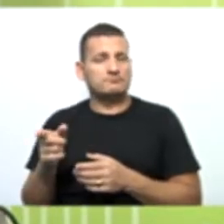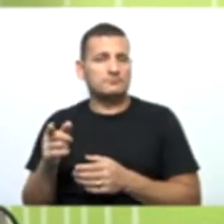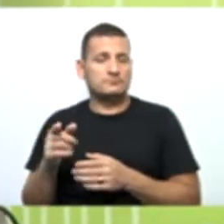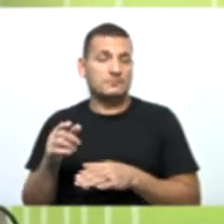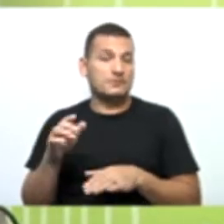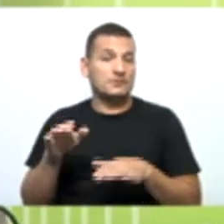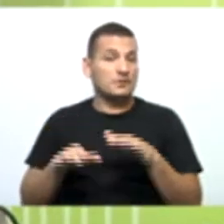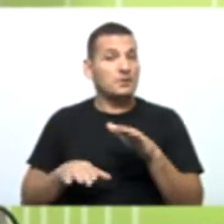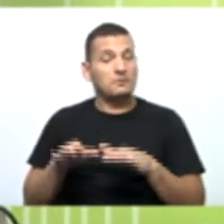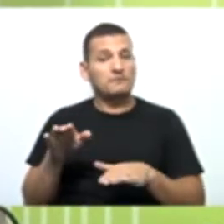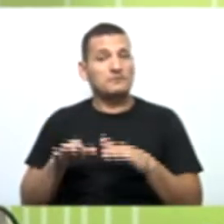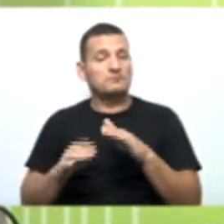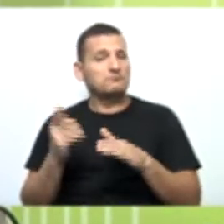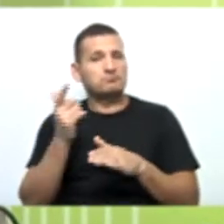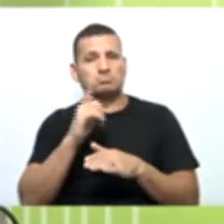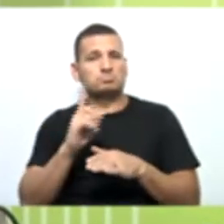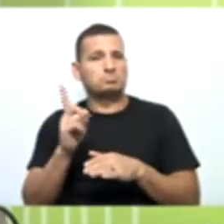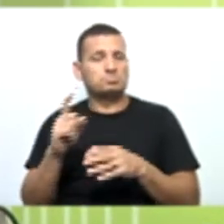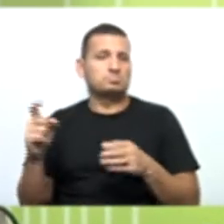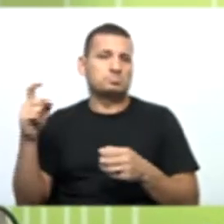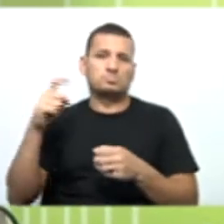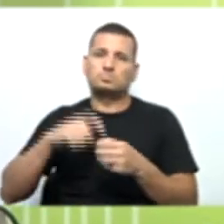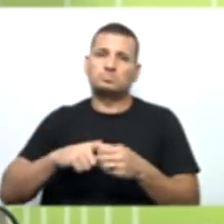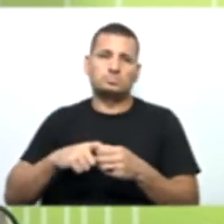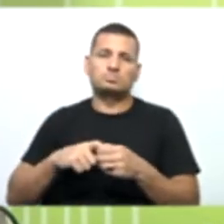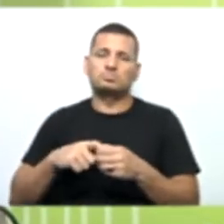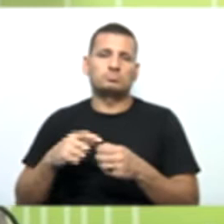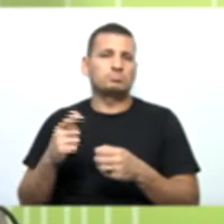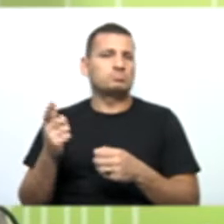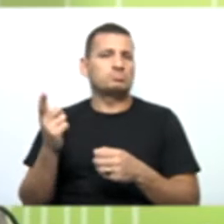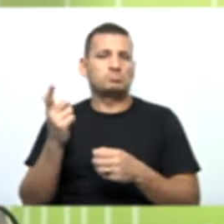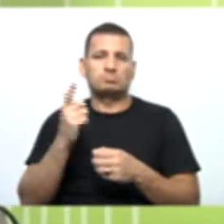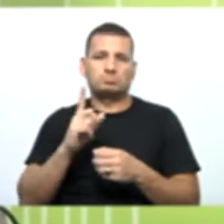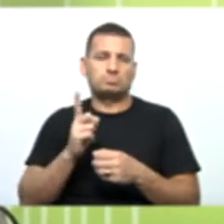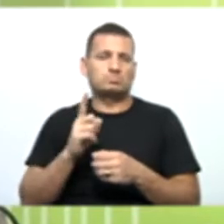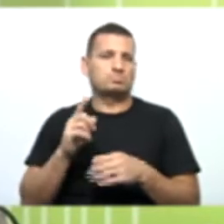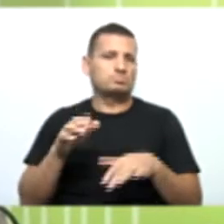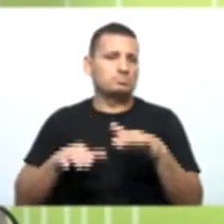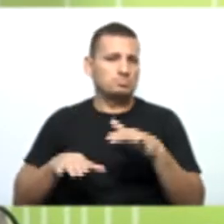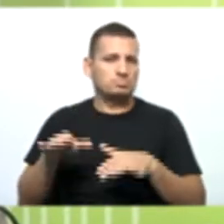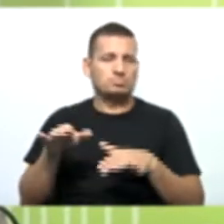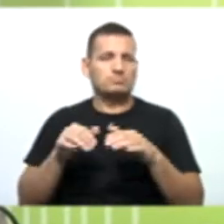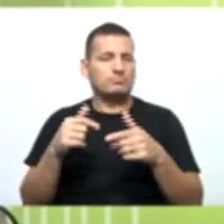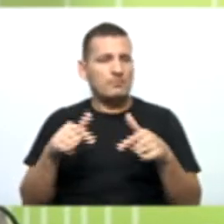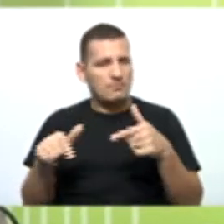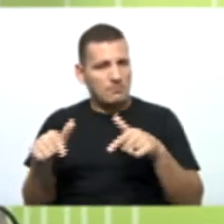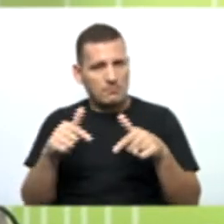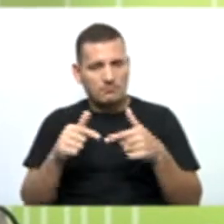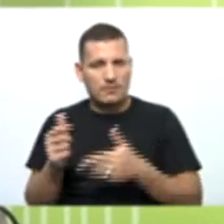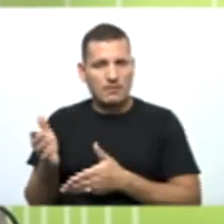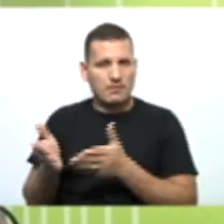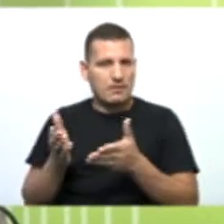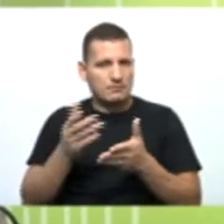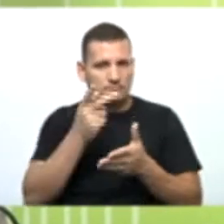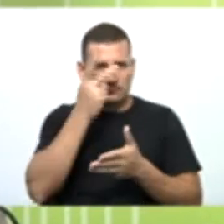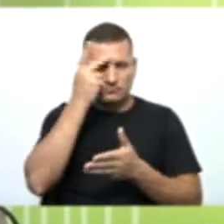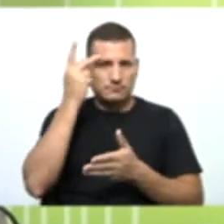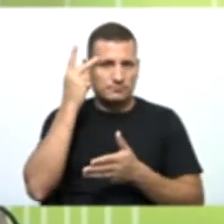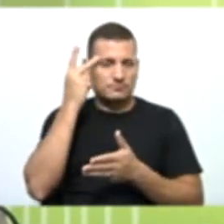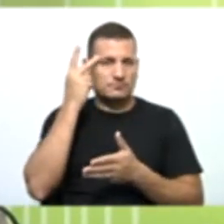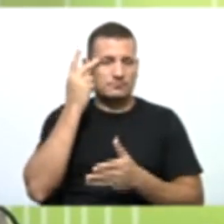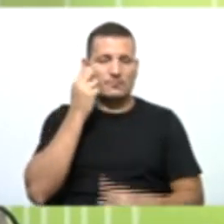não se colocar mais no mercado, atender um público. Então, assim, essa